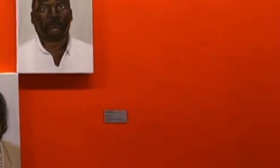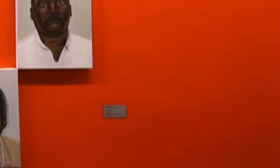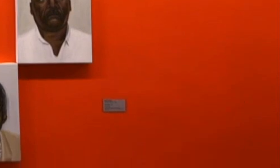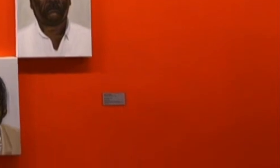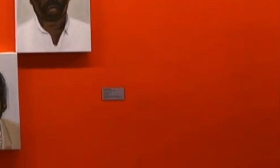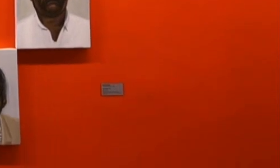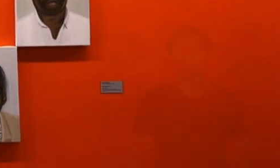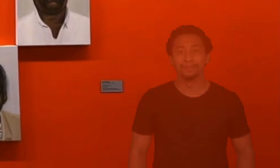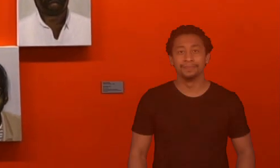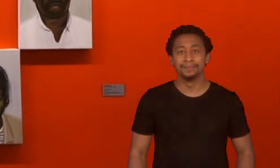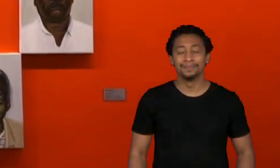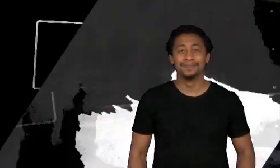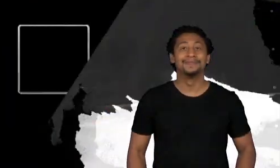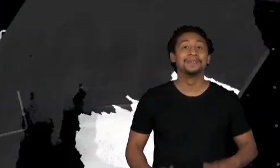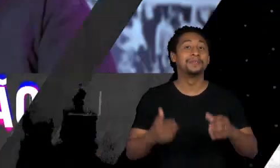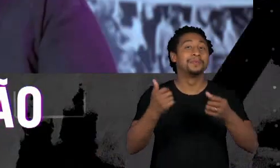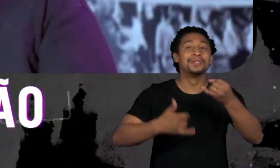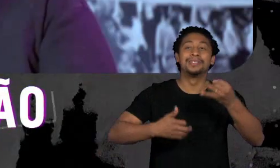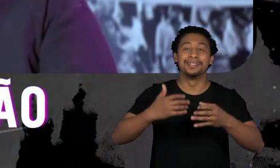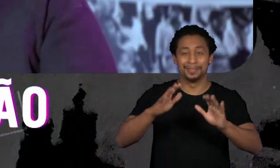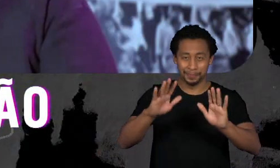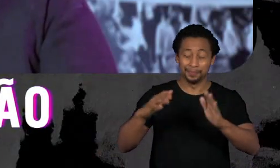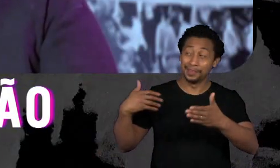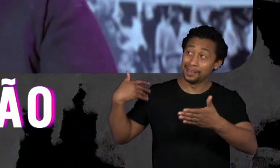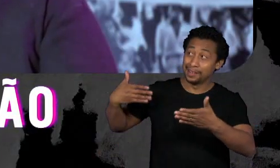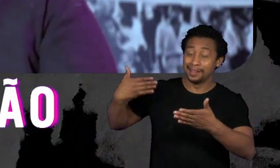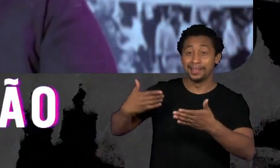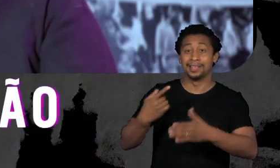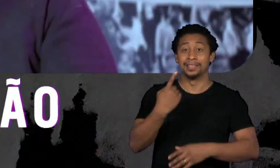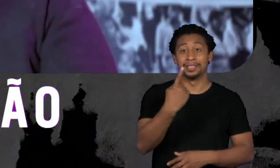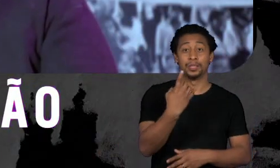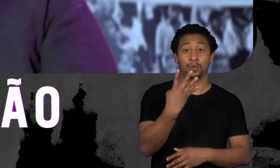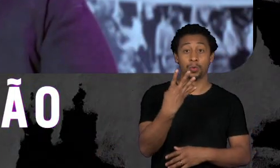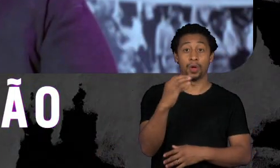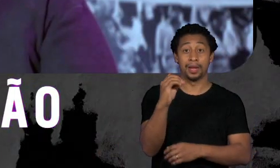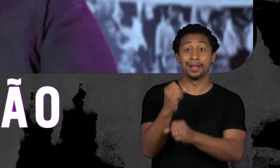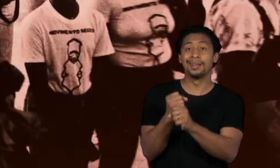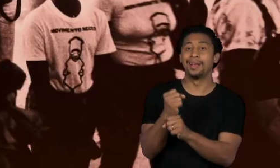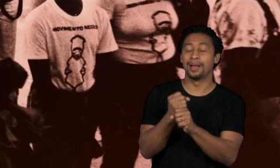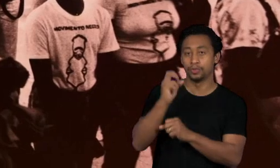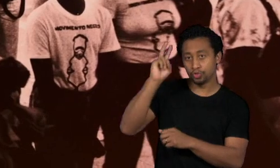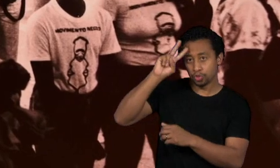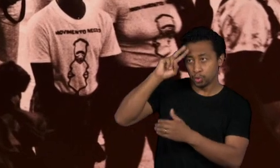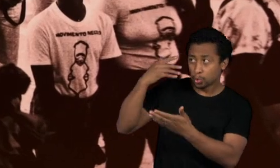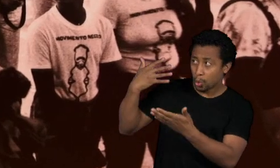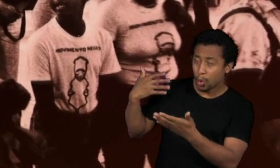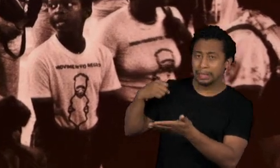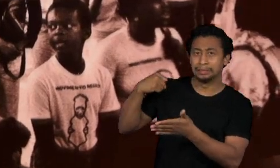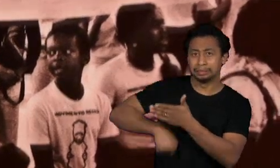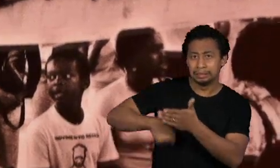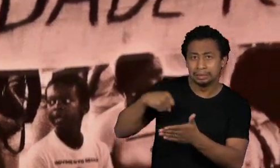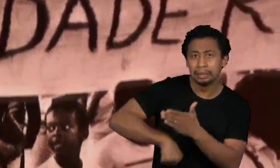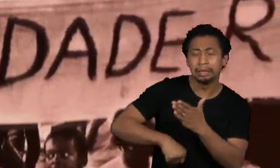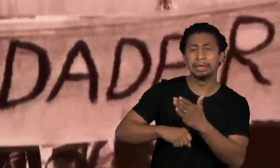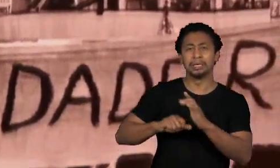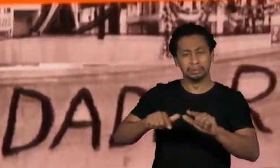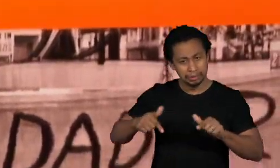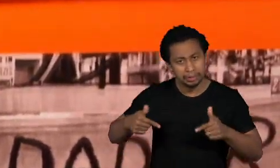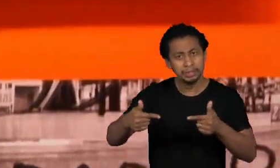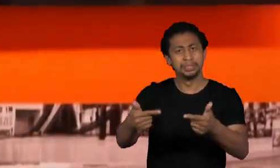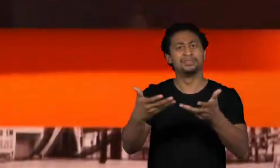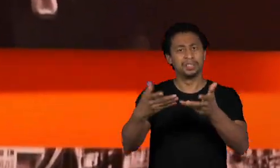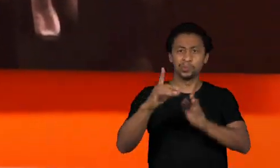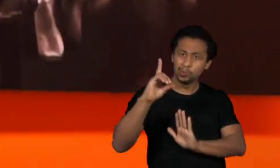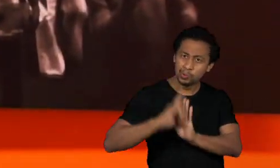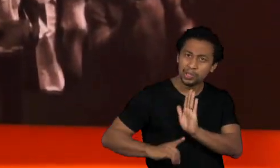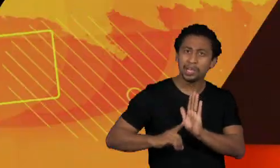A gente está falando aqui de quase 140 anos de história, de luta, de demanda de direitos, de ocupação do espaço público, de